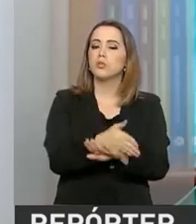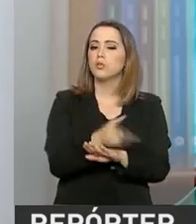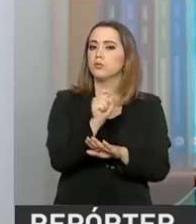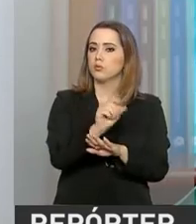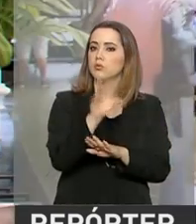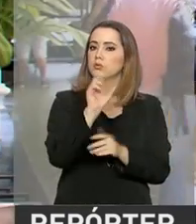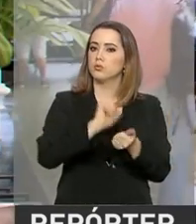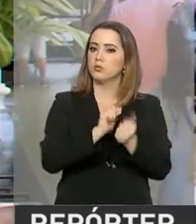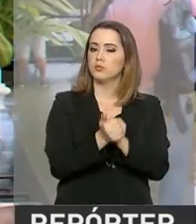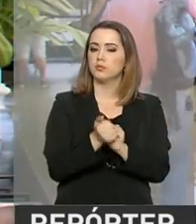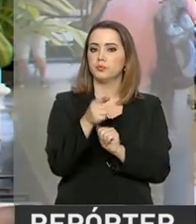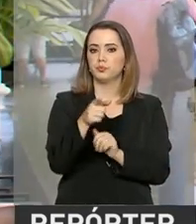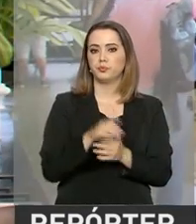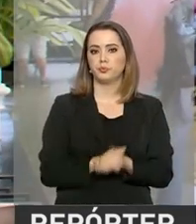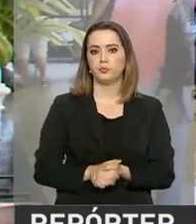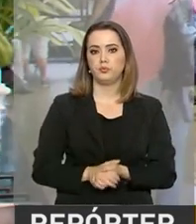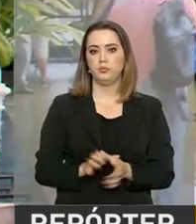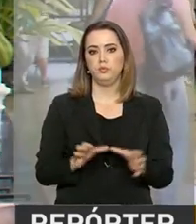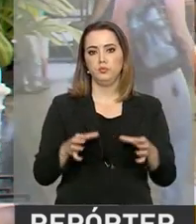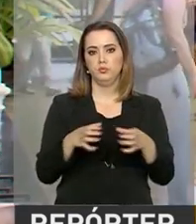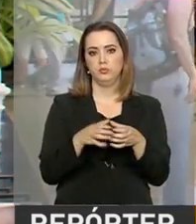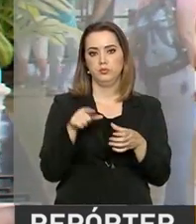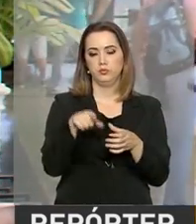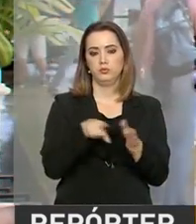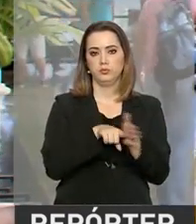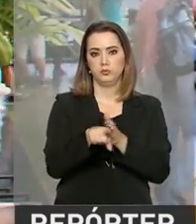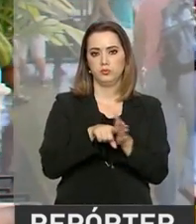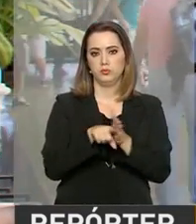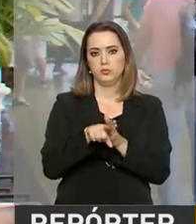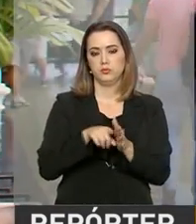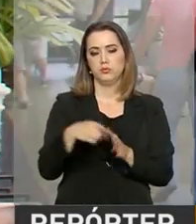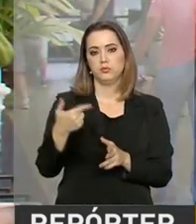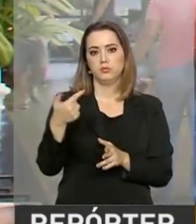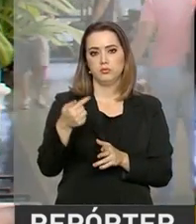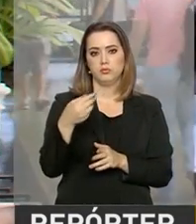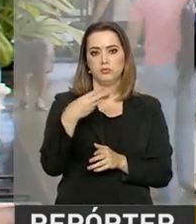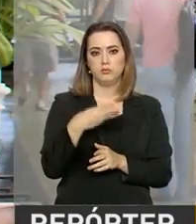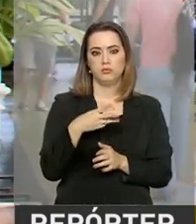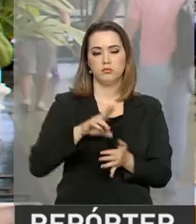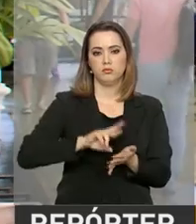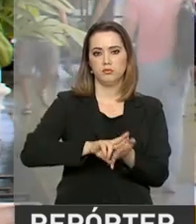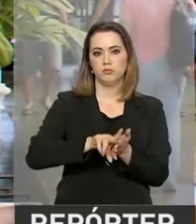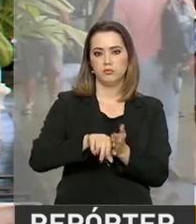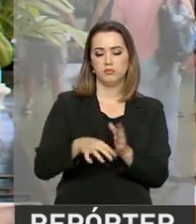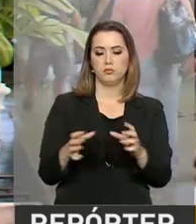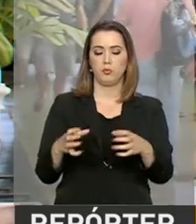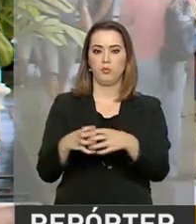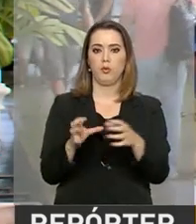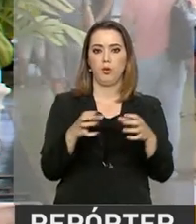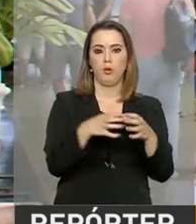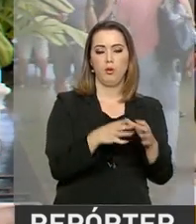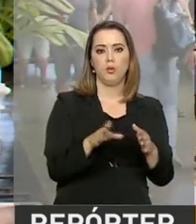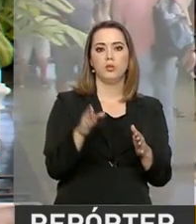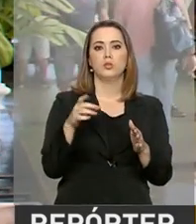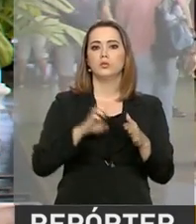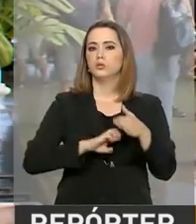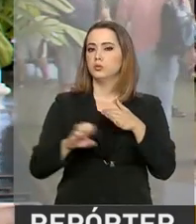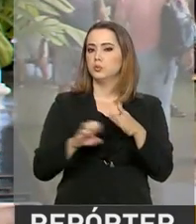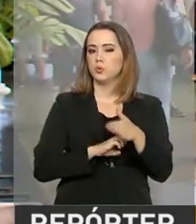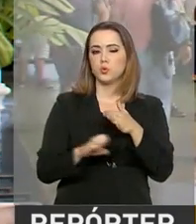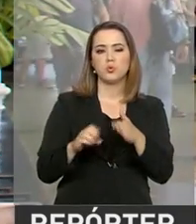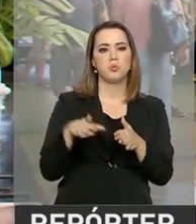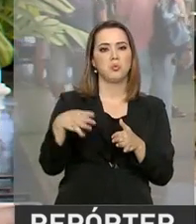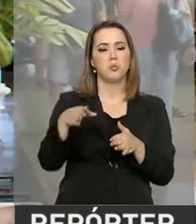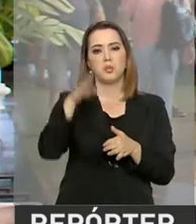nossa preocupação maior. Essa rede de centros de pesquisa envolve 73 instituições de ensino superior, públicas e